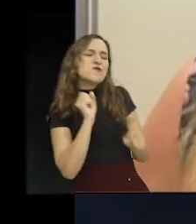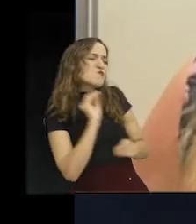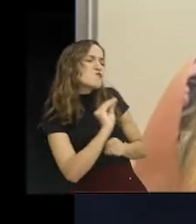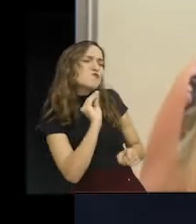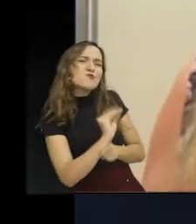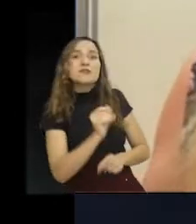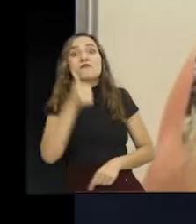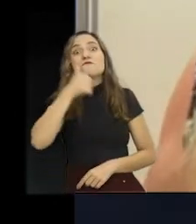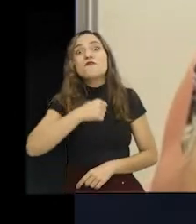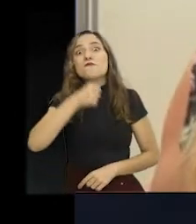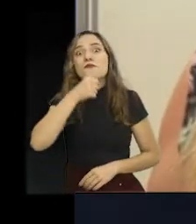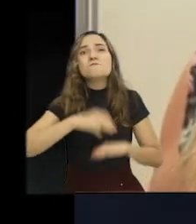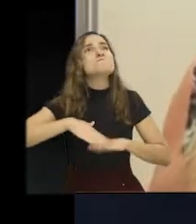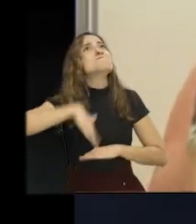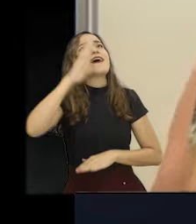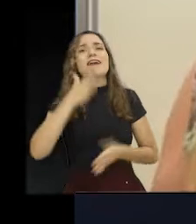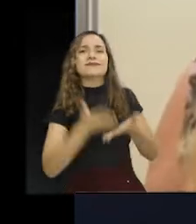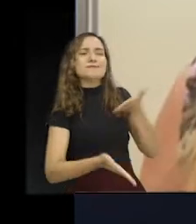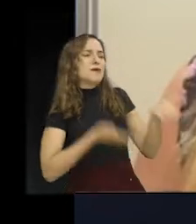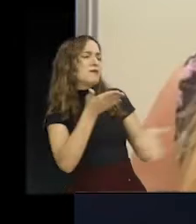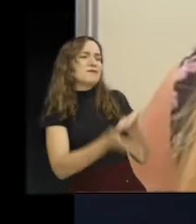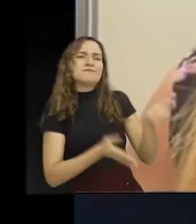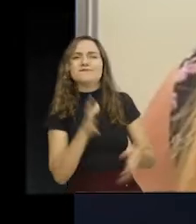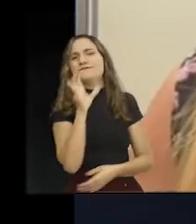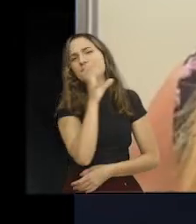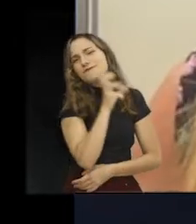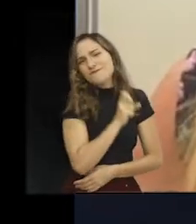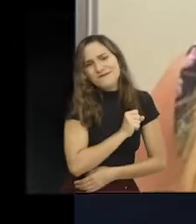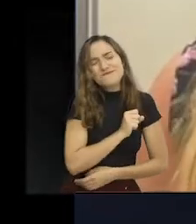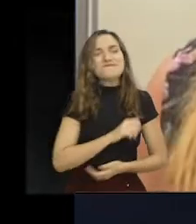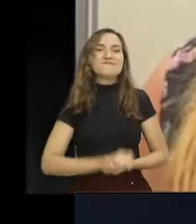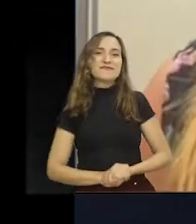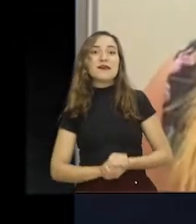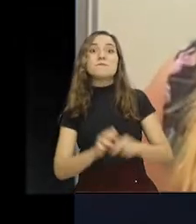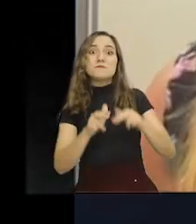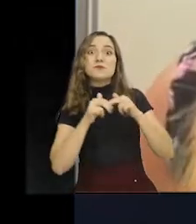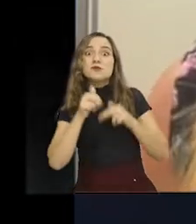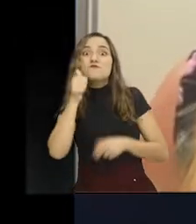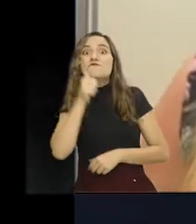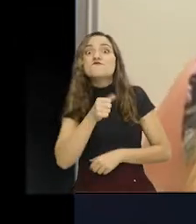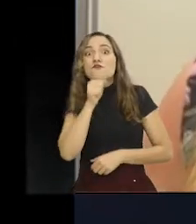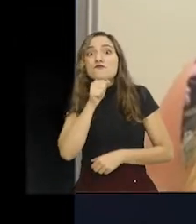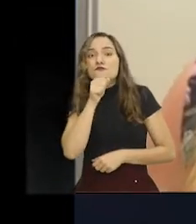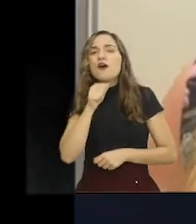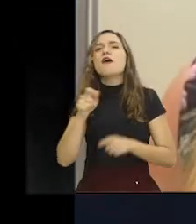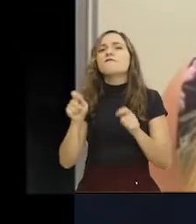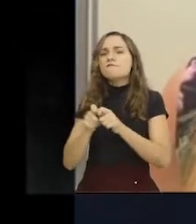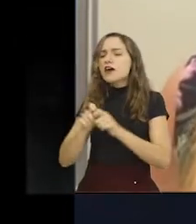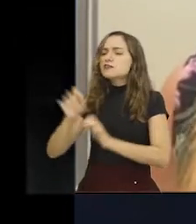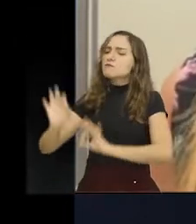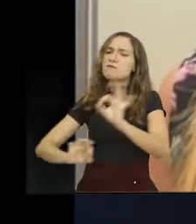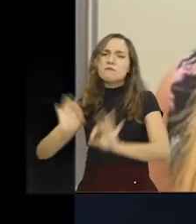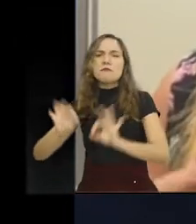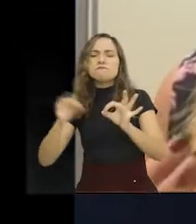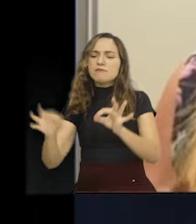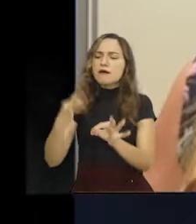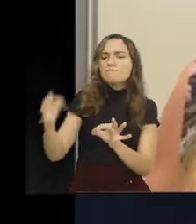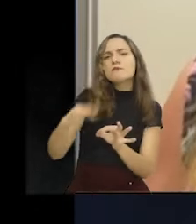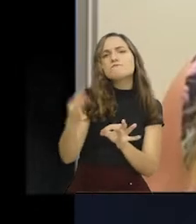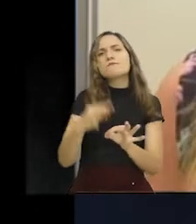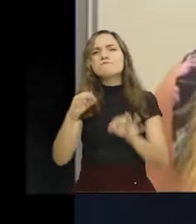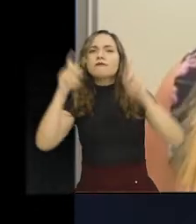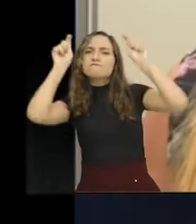por ela e a avó mais ainda. Por isso, sua avó lhe mandou fazer um